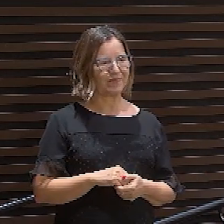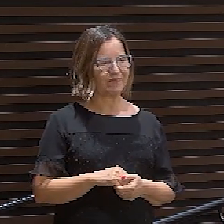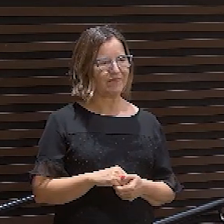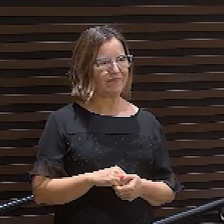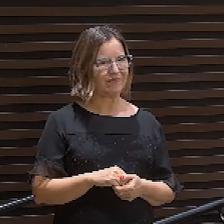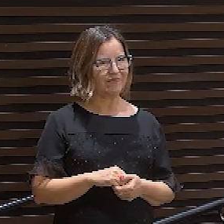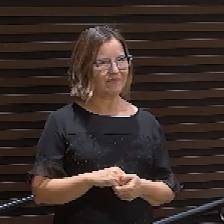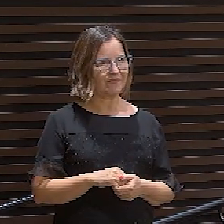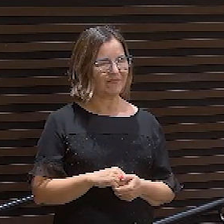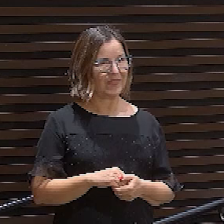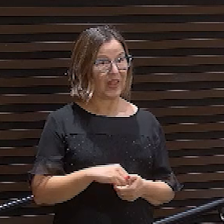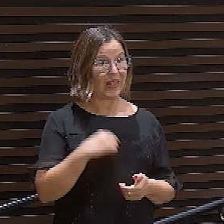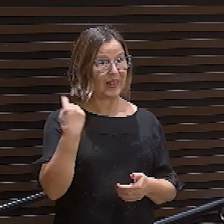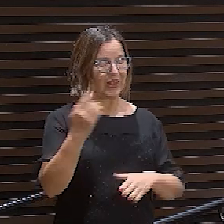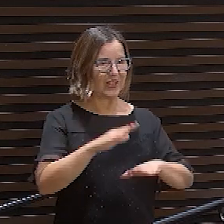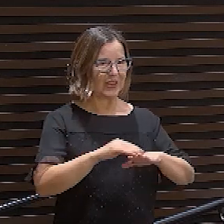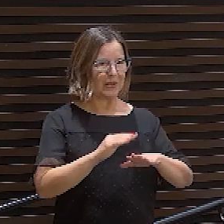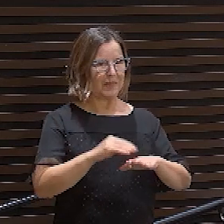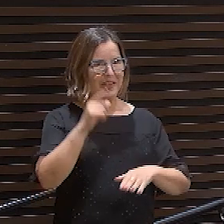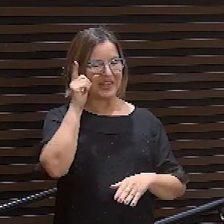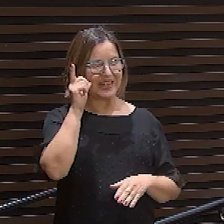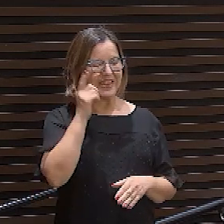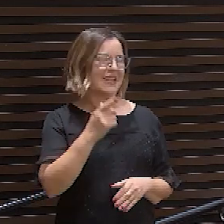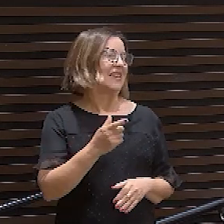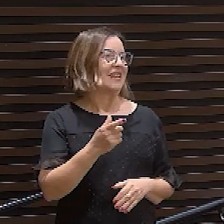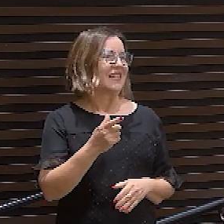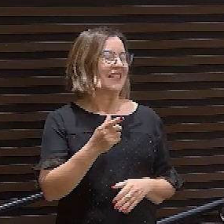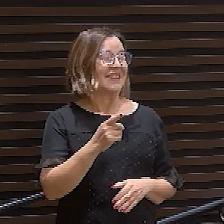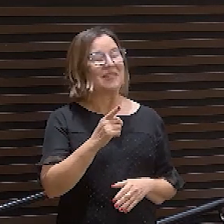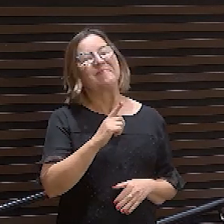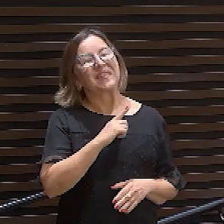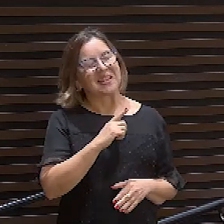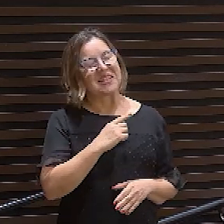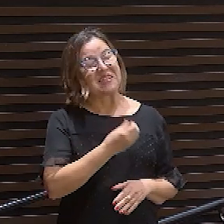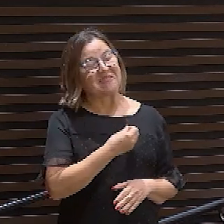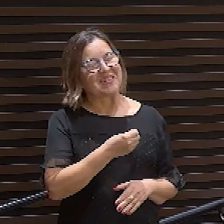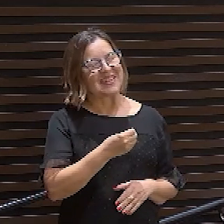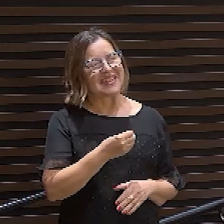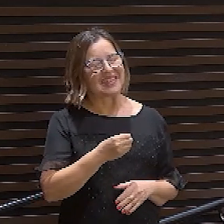Somos chamados a ter uma vida de intimidade com Deus.